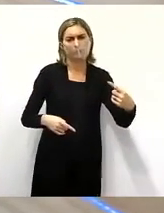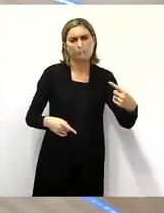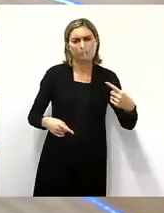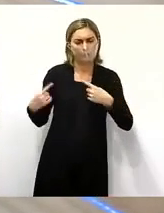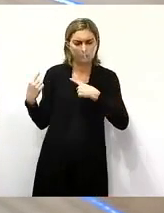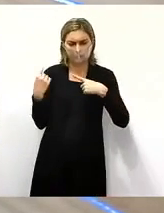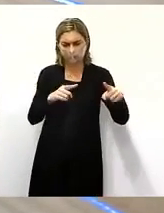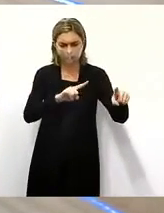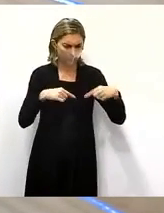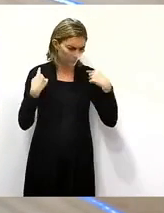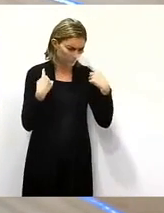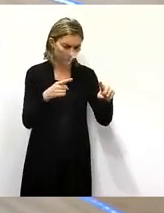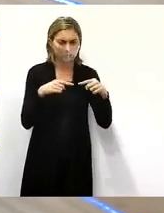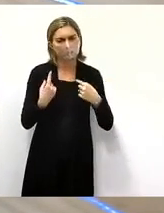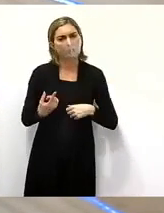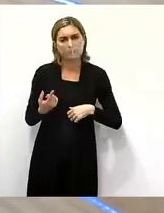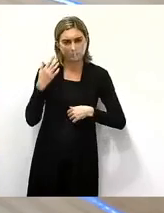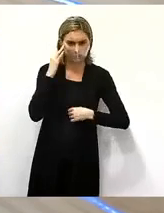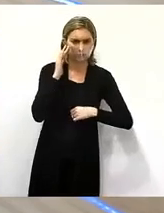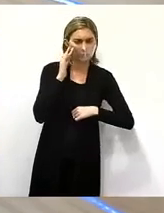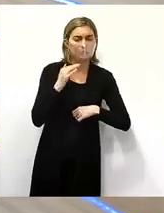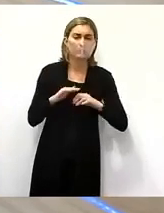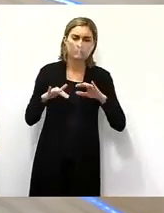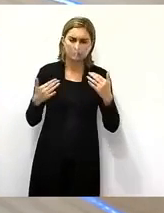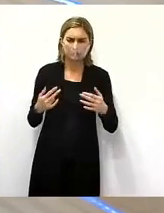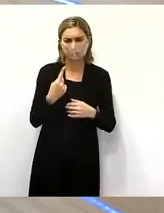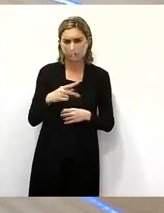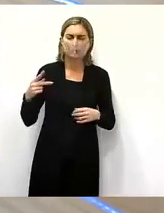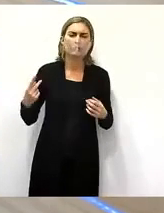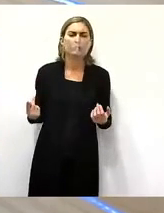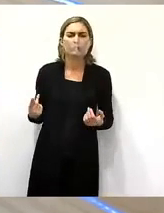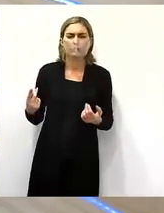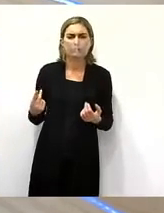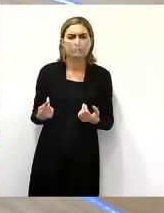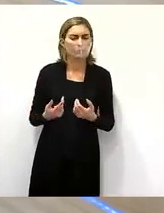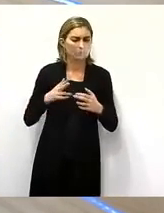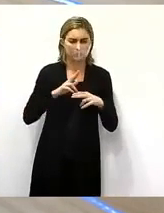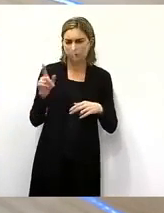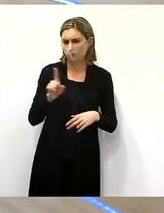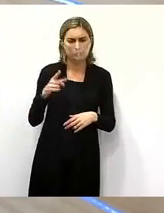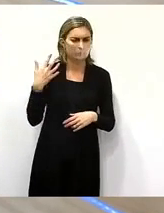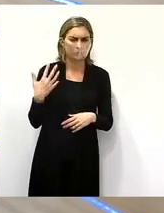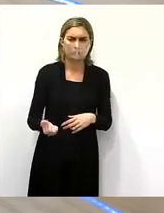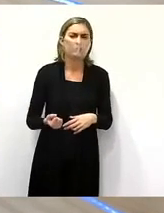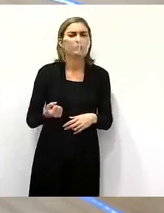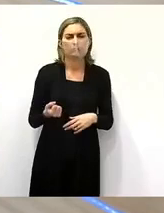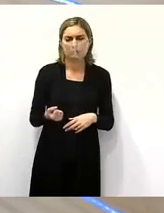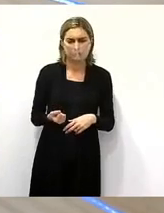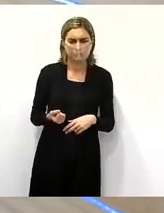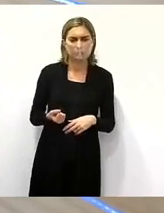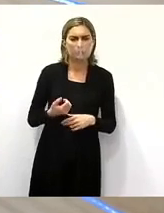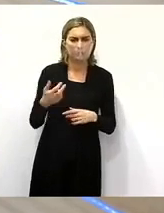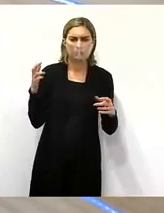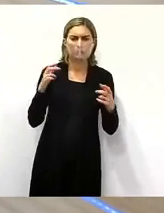a pau uns com os outros, compreende? Então, ele, portanto, não aceita, não é,